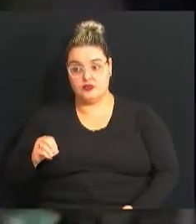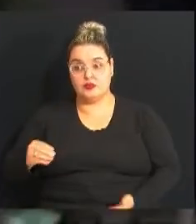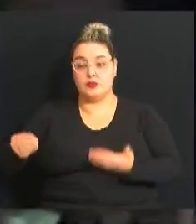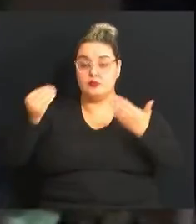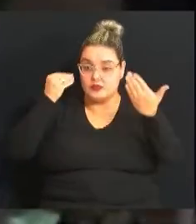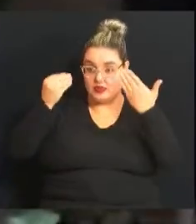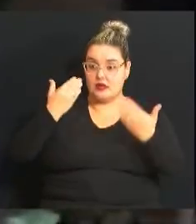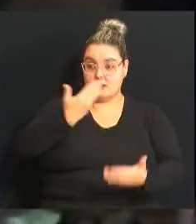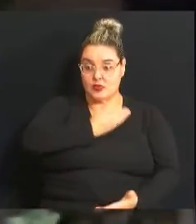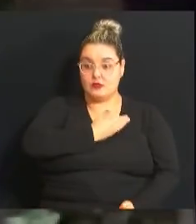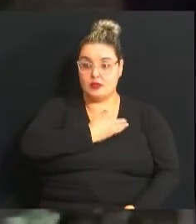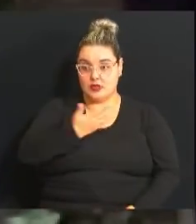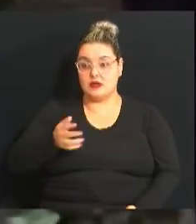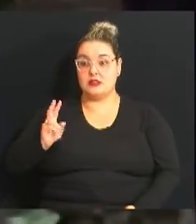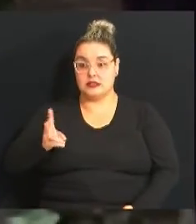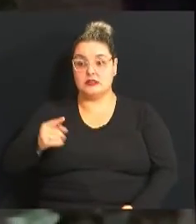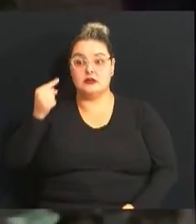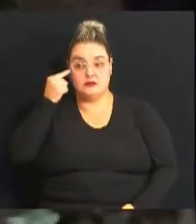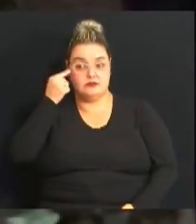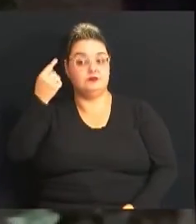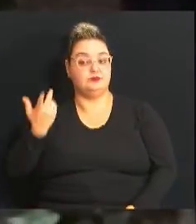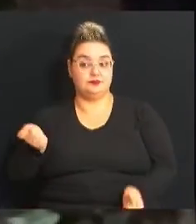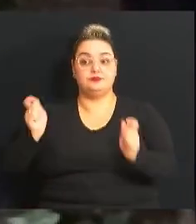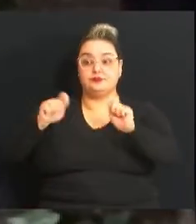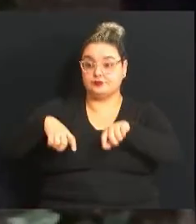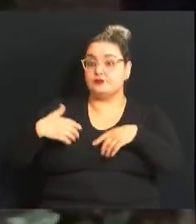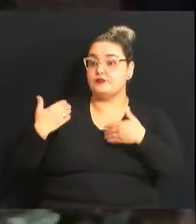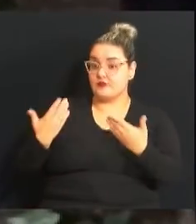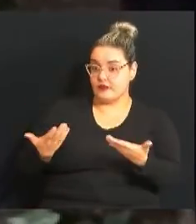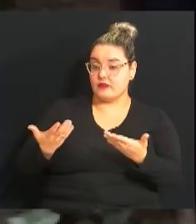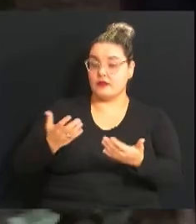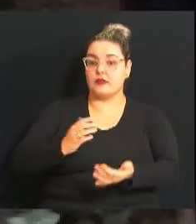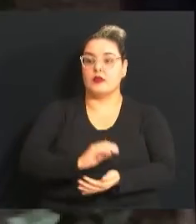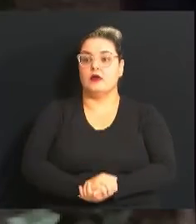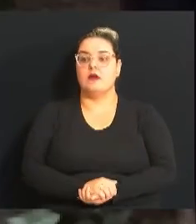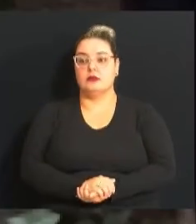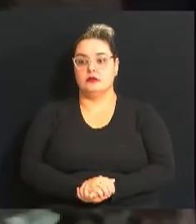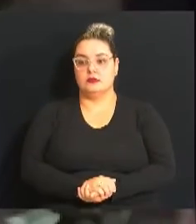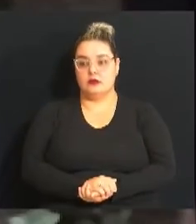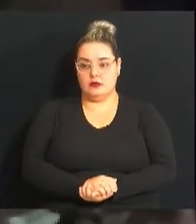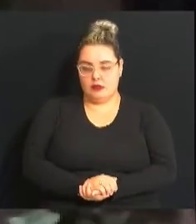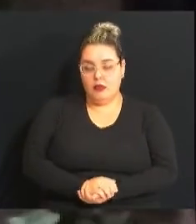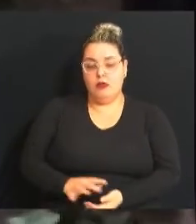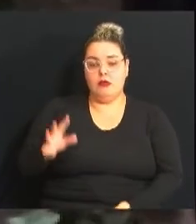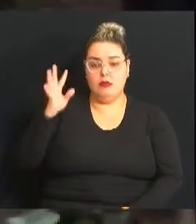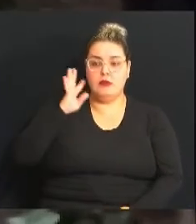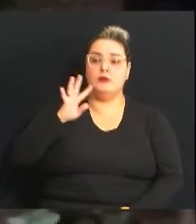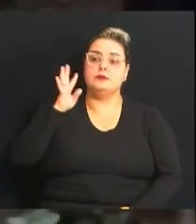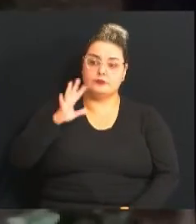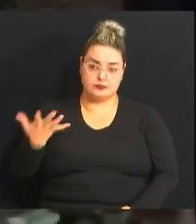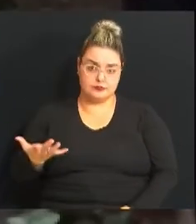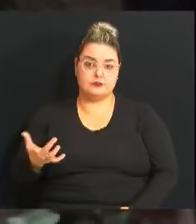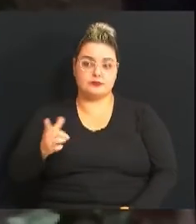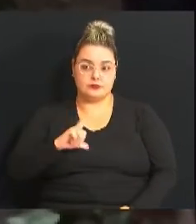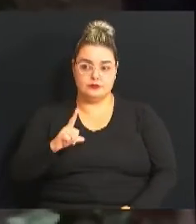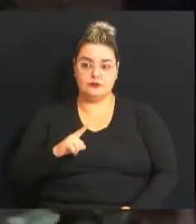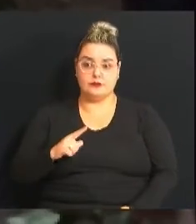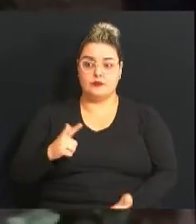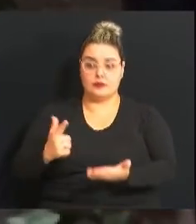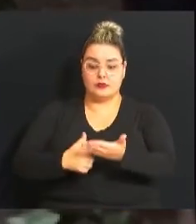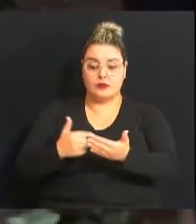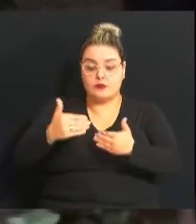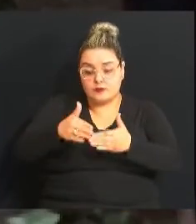gente sempre pensou sobre a possibilidade de que seria muito legal termos um livro caixinha